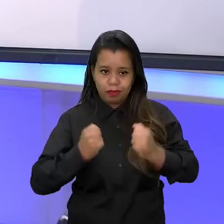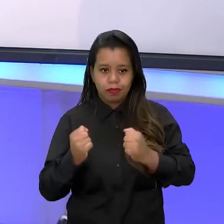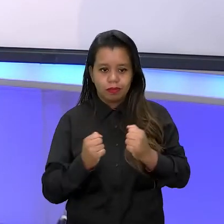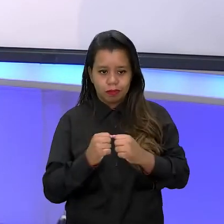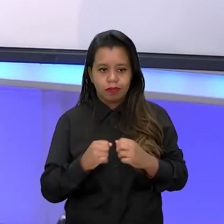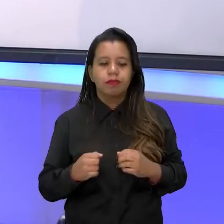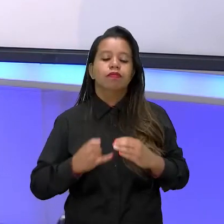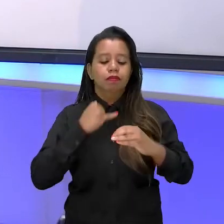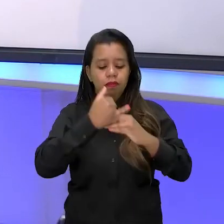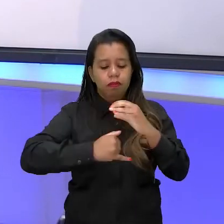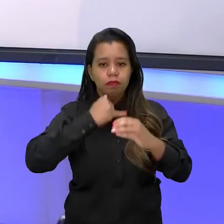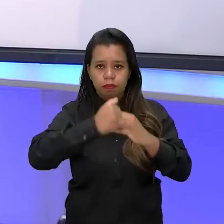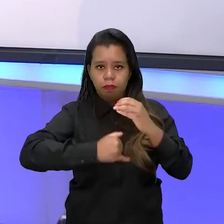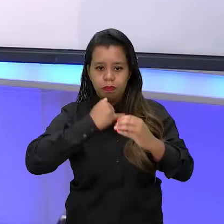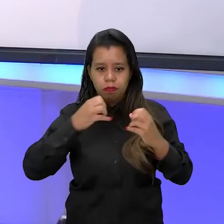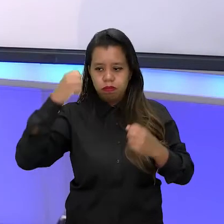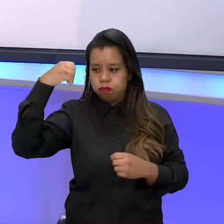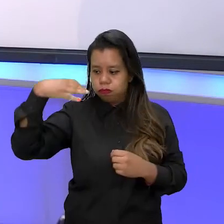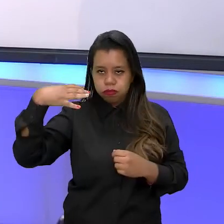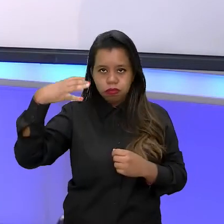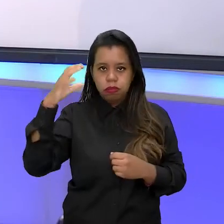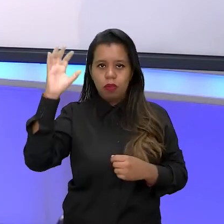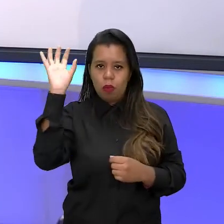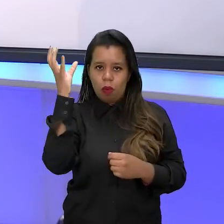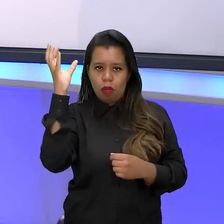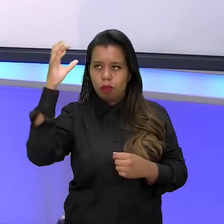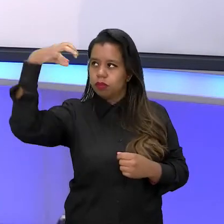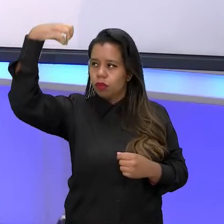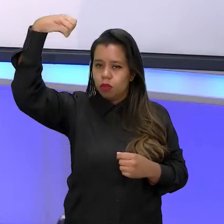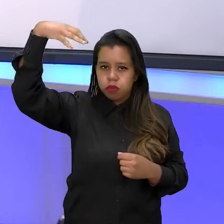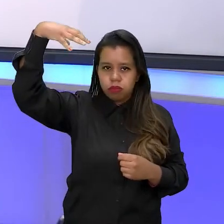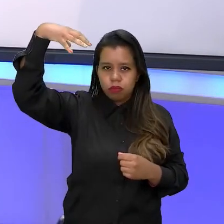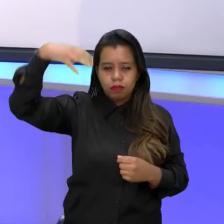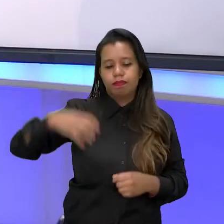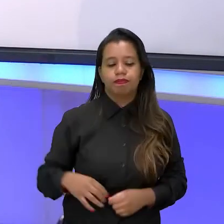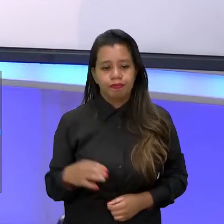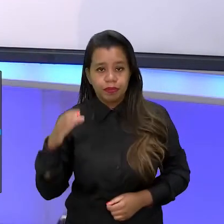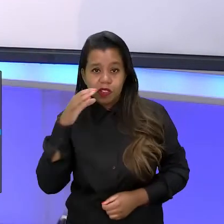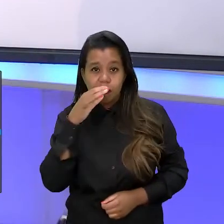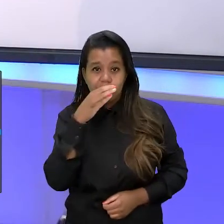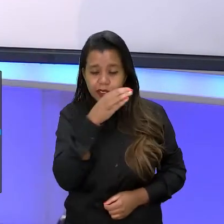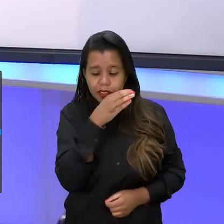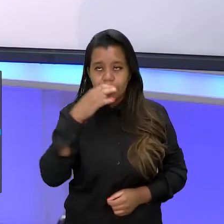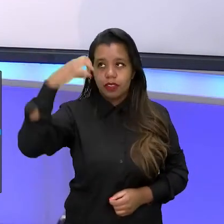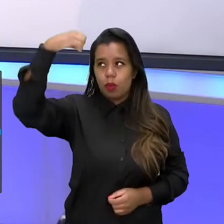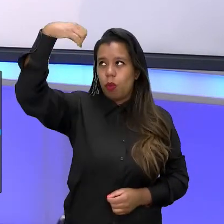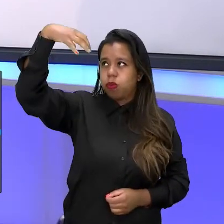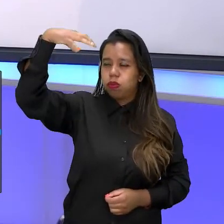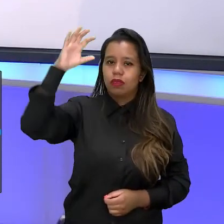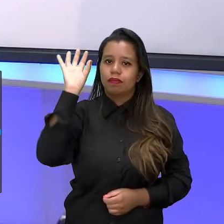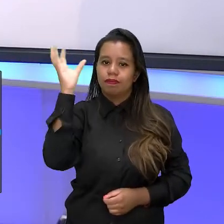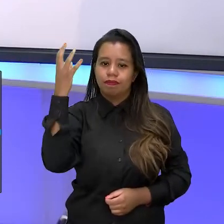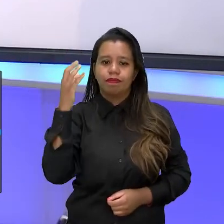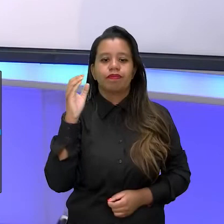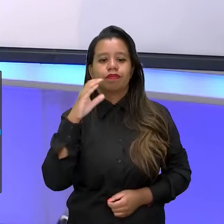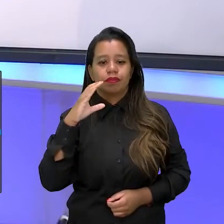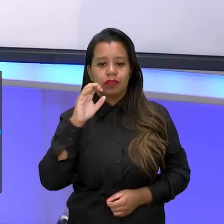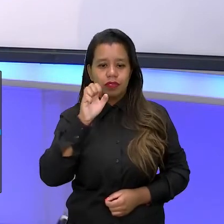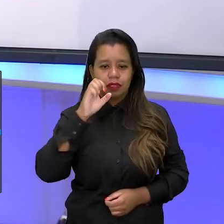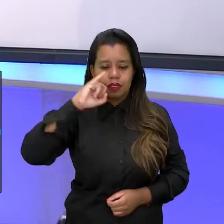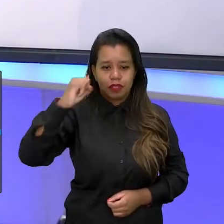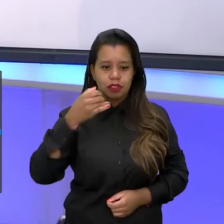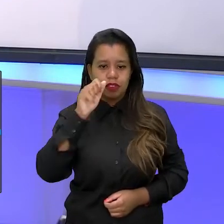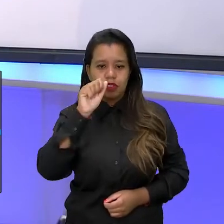luz, né, que acontece na lâmpada incandescente. Neste caso aqui, a gente vai chamar de efeito Joule este calor,